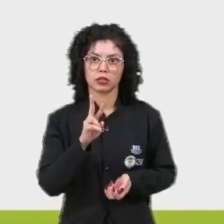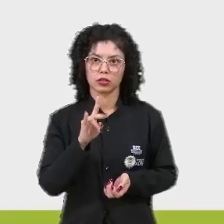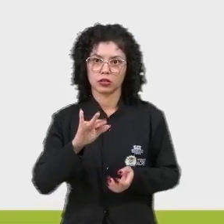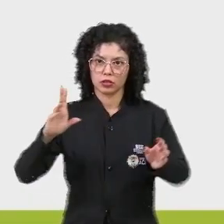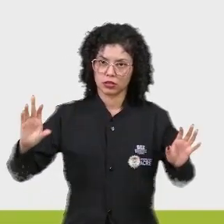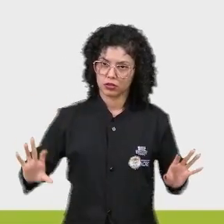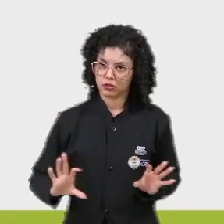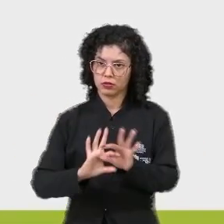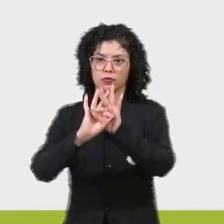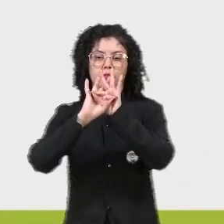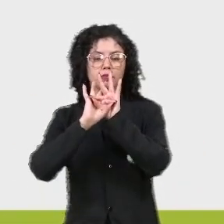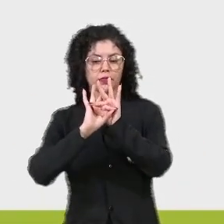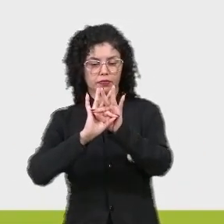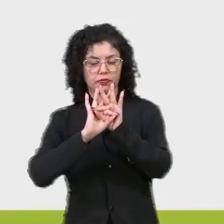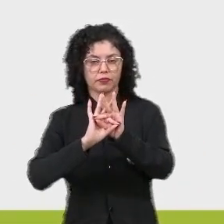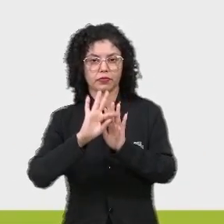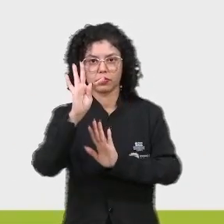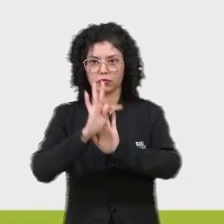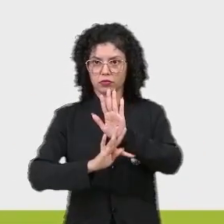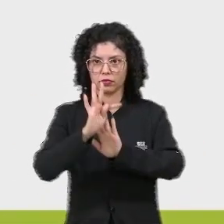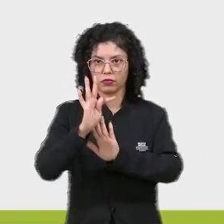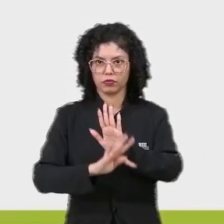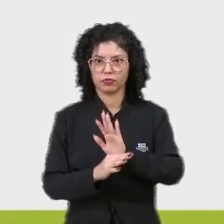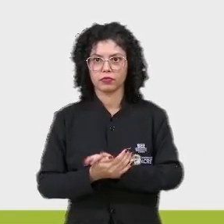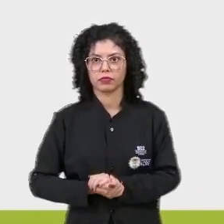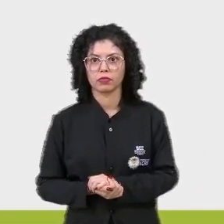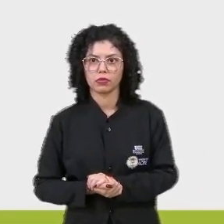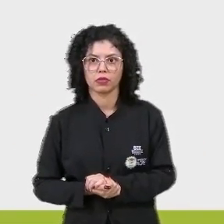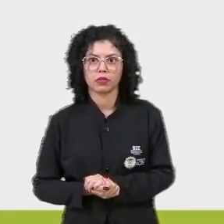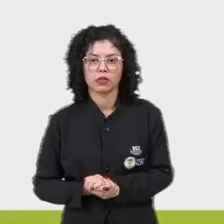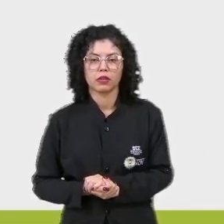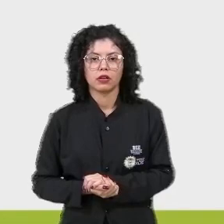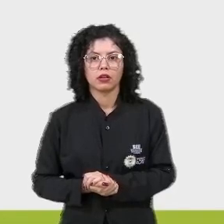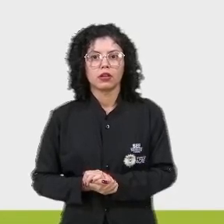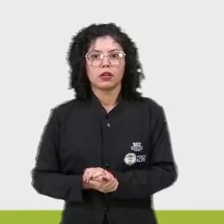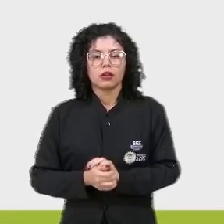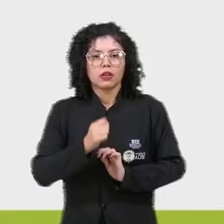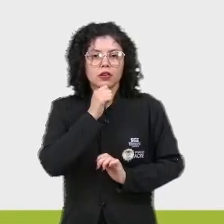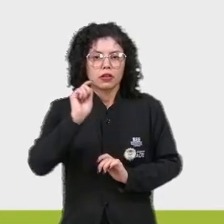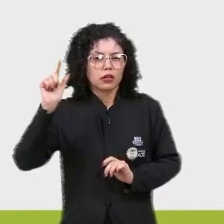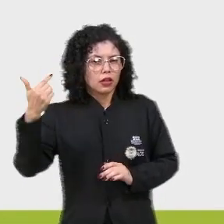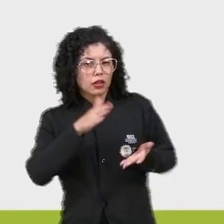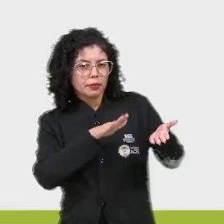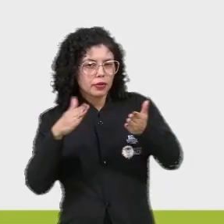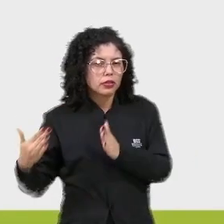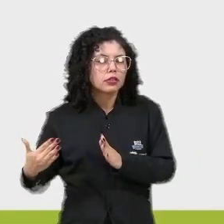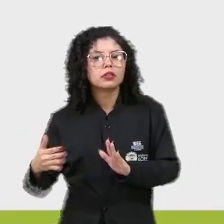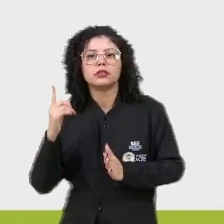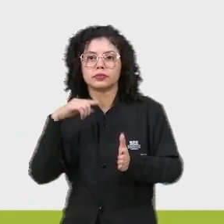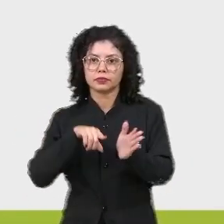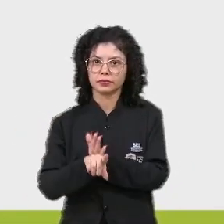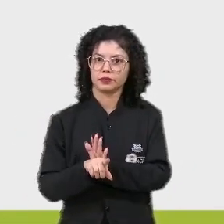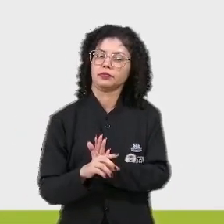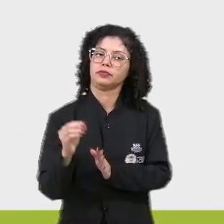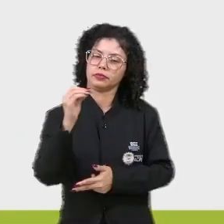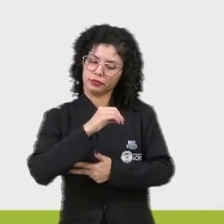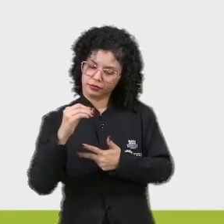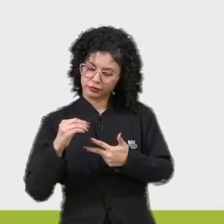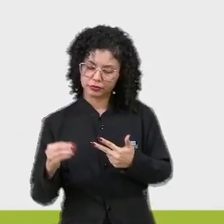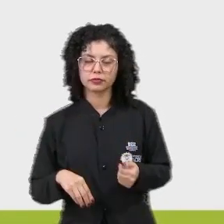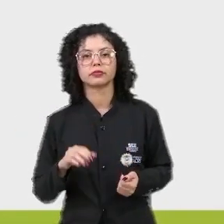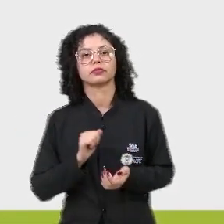a denominação de intertextualidade. Pessoal, essa é aquela parte lá nas questões do Enem,